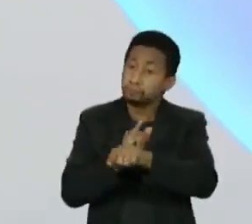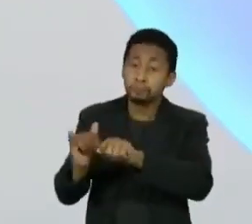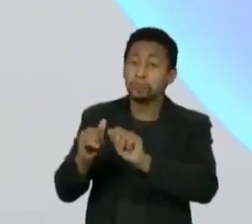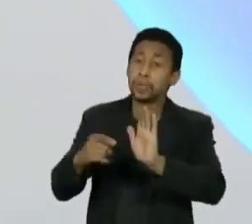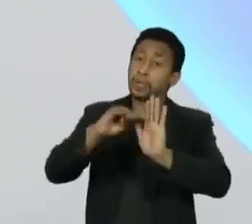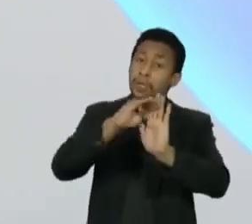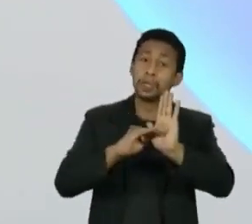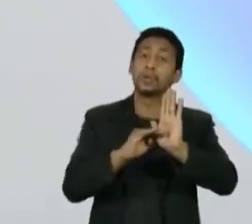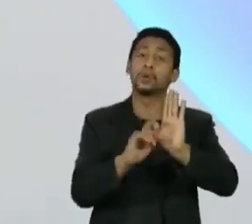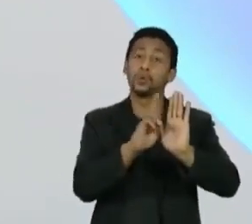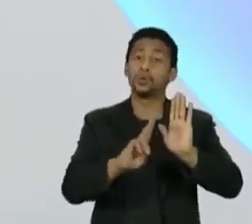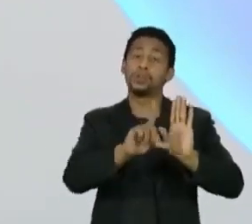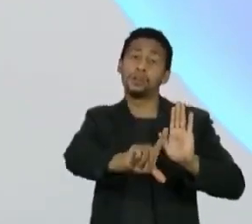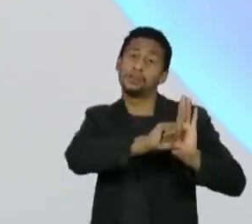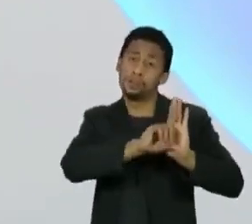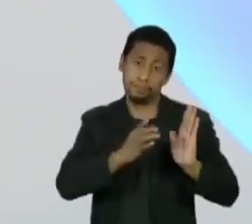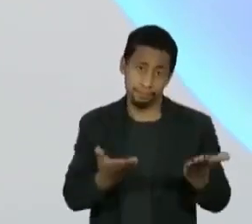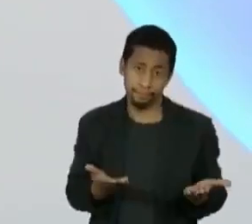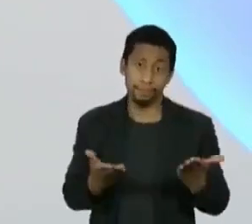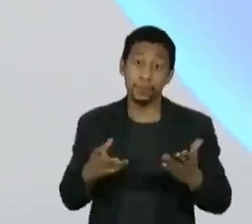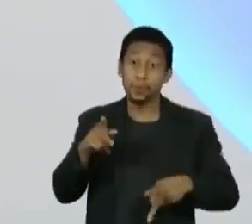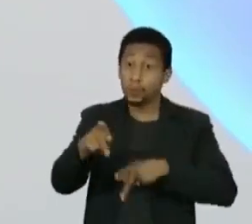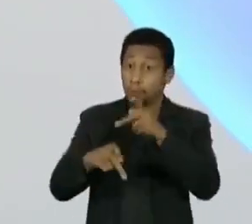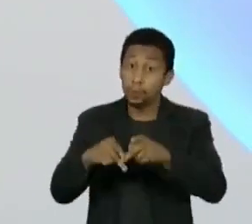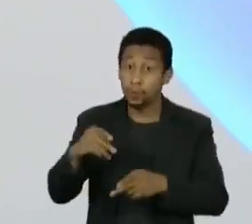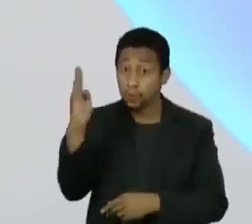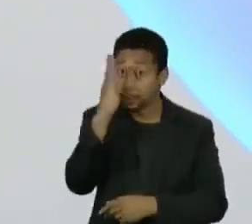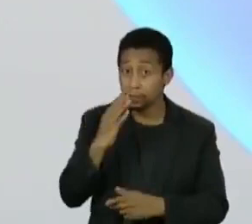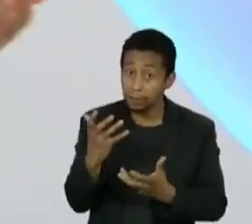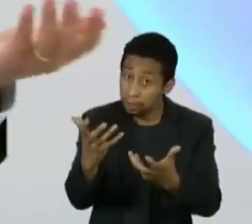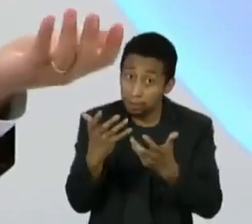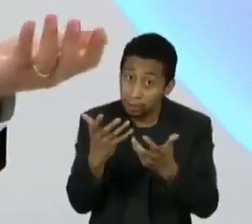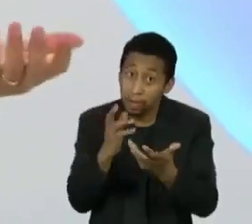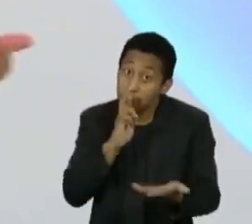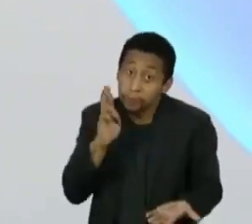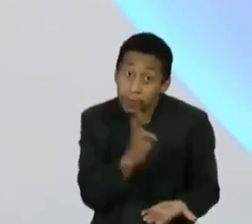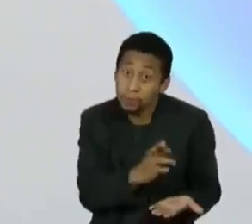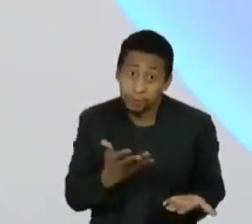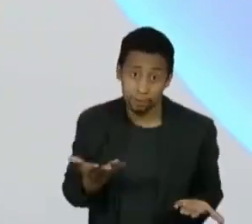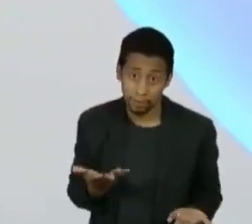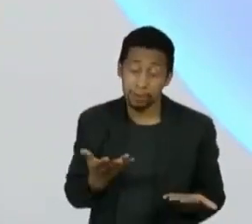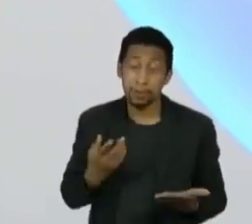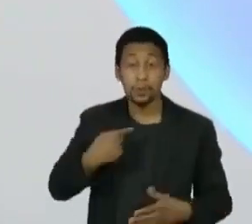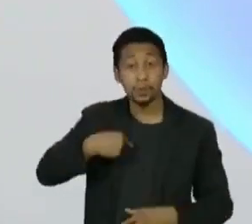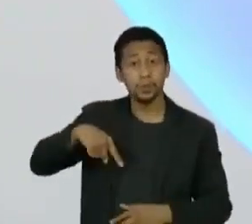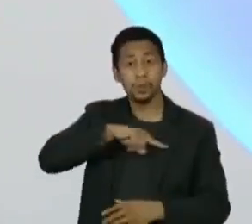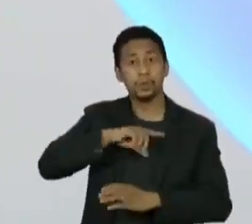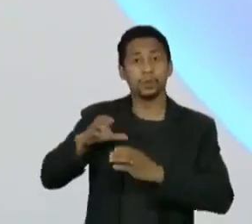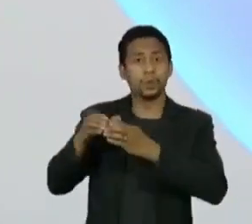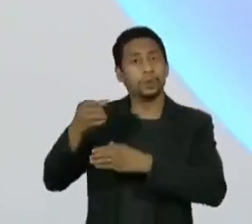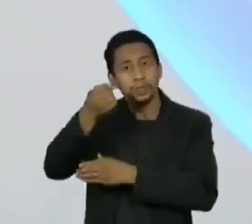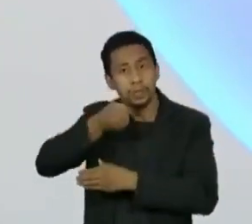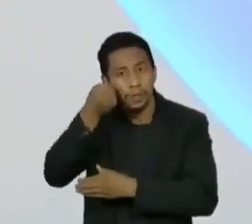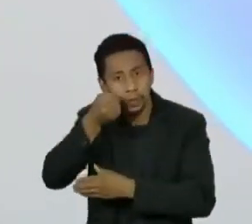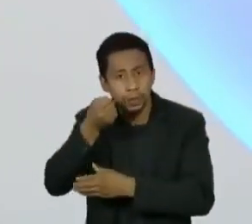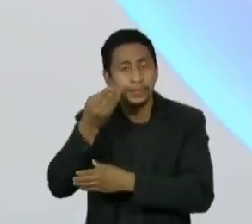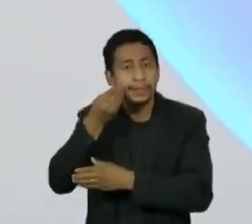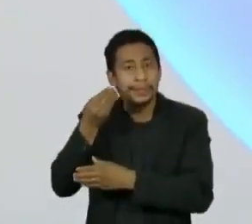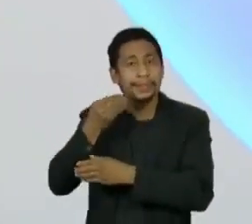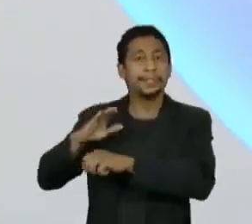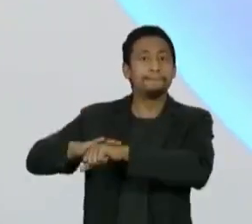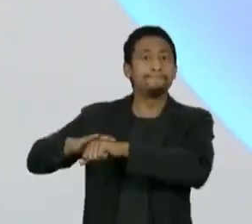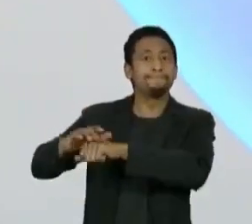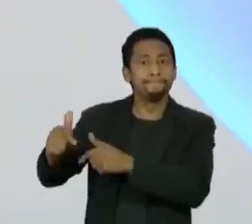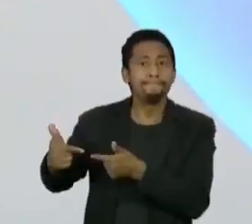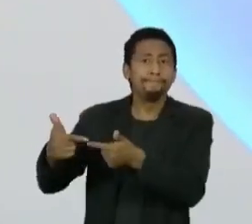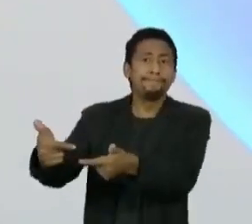O Brasil precisa de respostas. O sistema tem que ser ativado. Então, nós, como senadores, em vários momentos, estamos adotando medidas que não